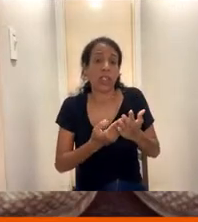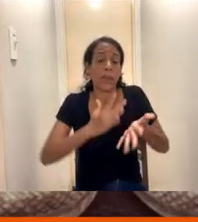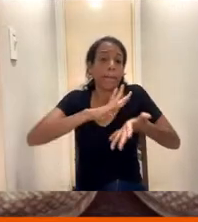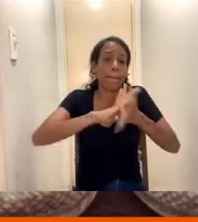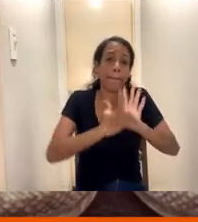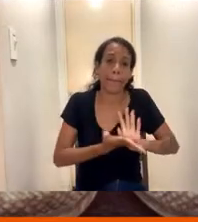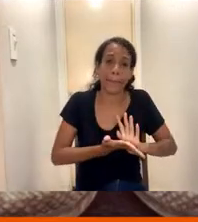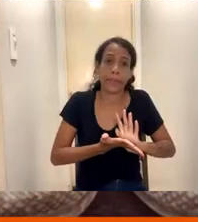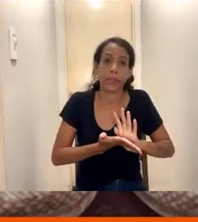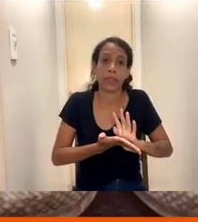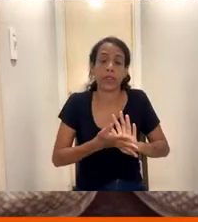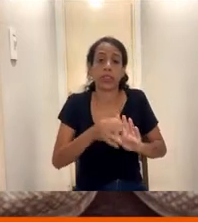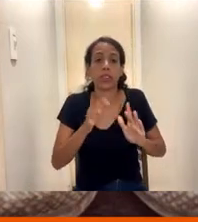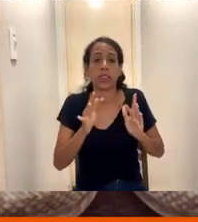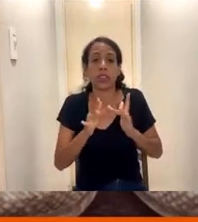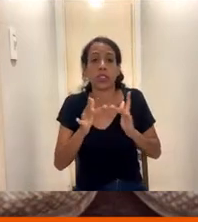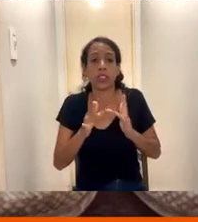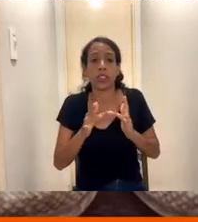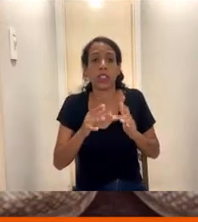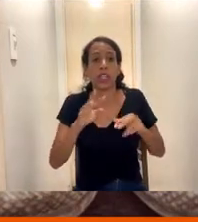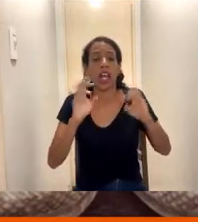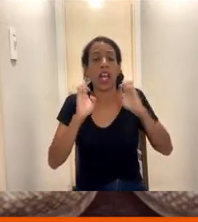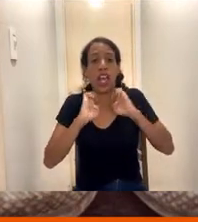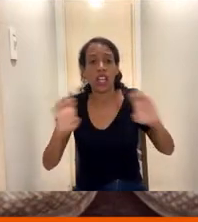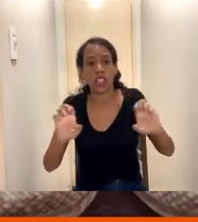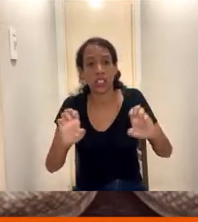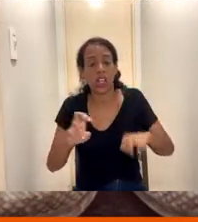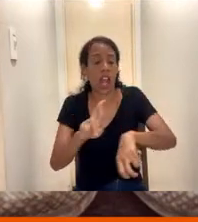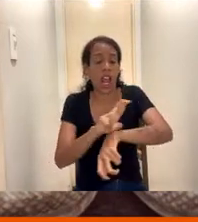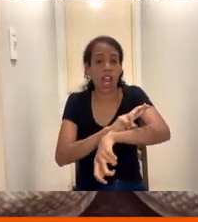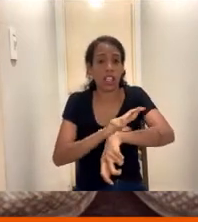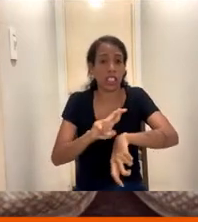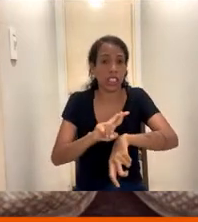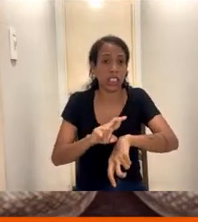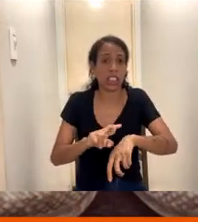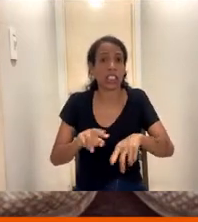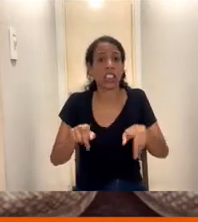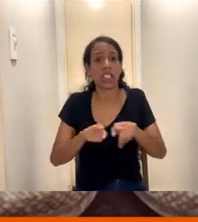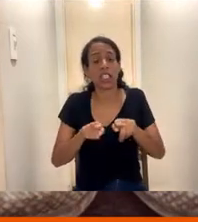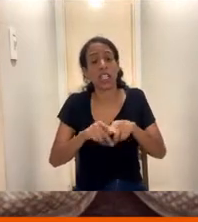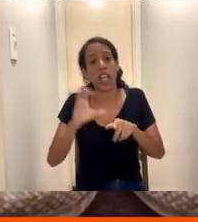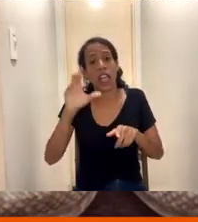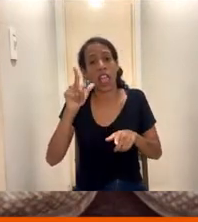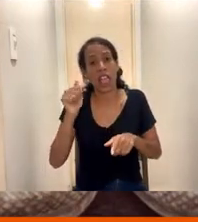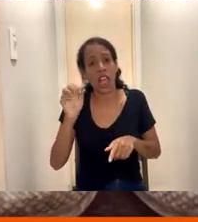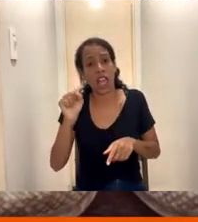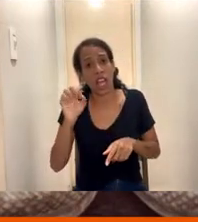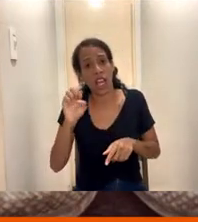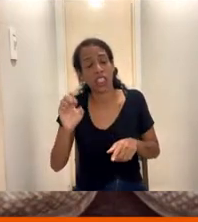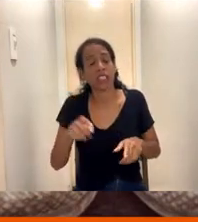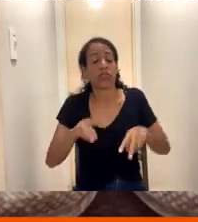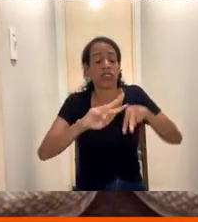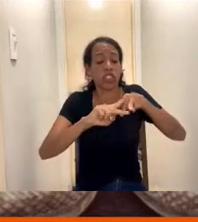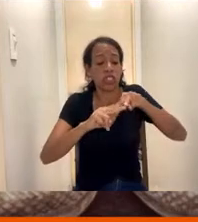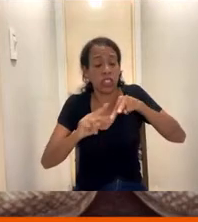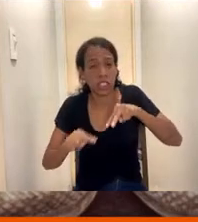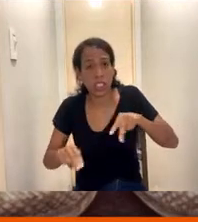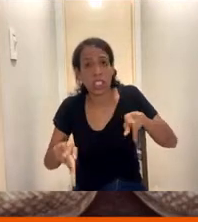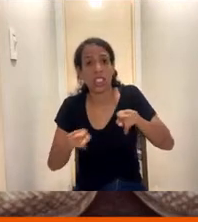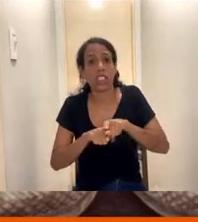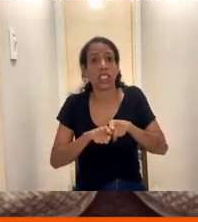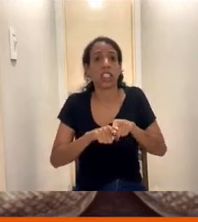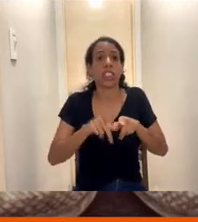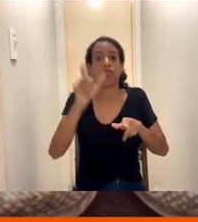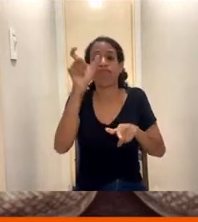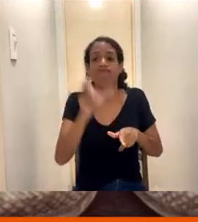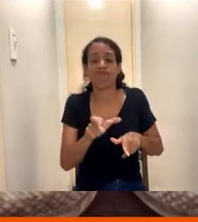discriminatórias em relação às questões étnico-raciais, às questões de classe, gênero, orientação sexual e identidade